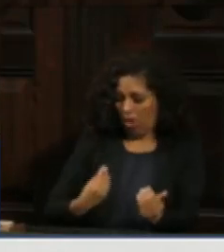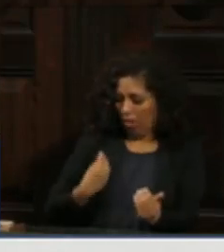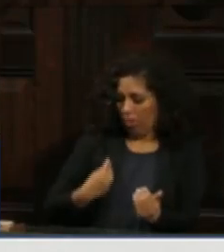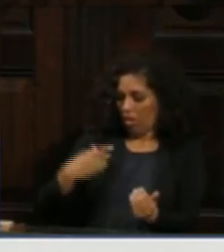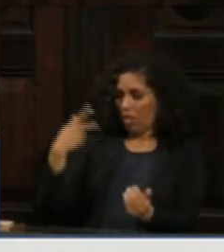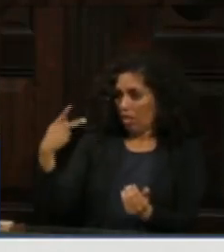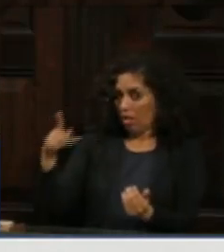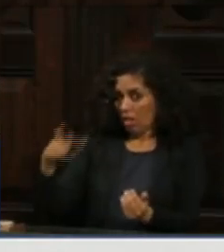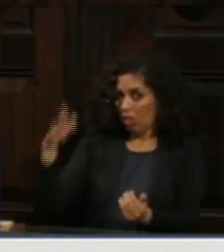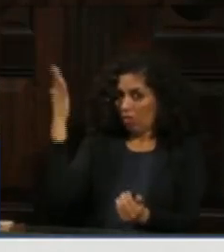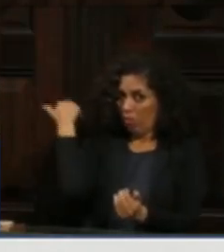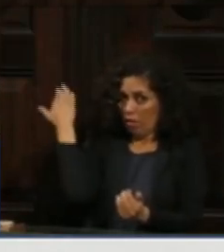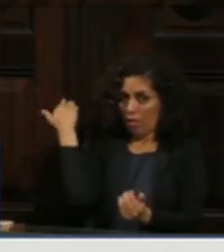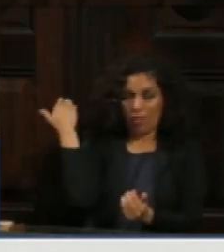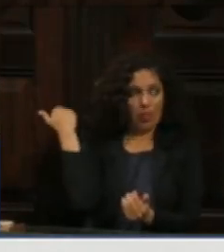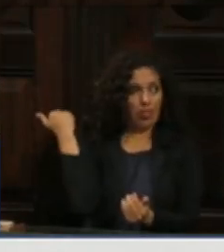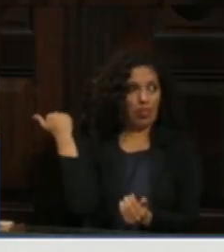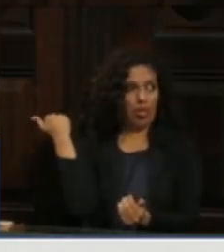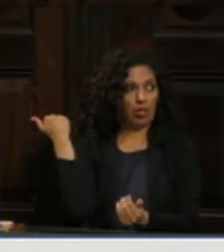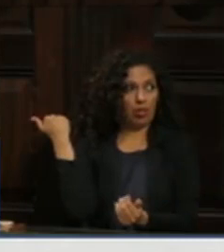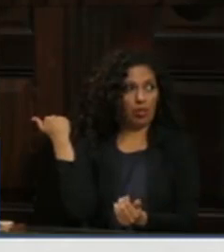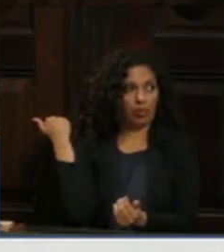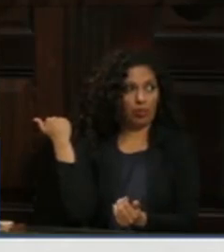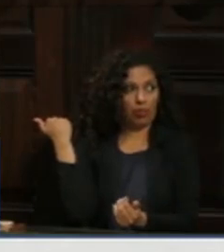aí, nessa onda,